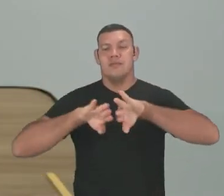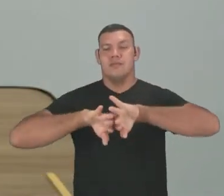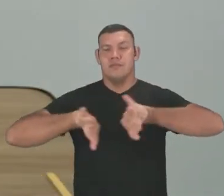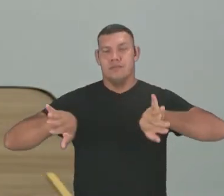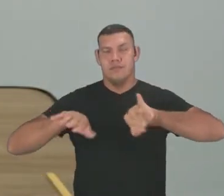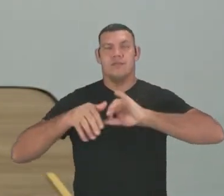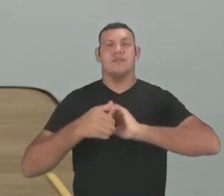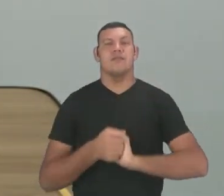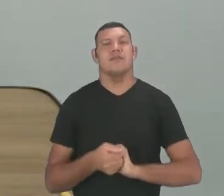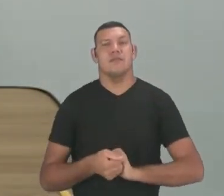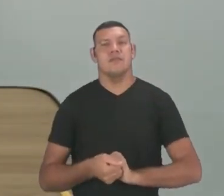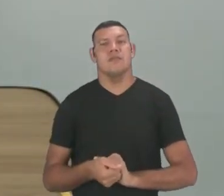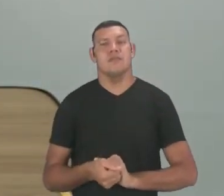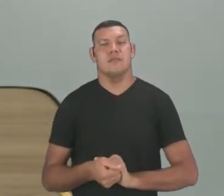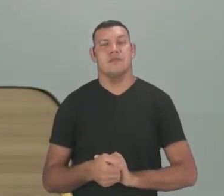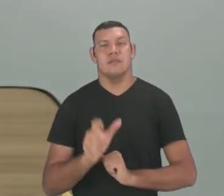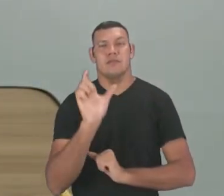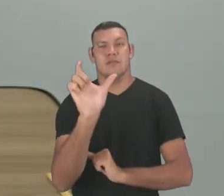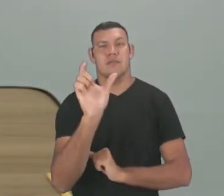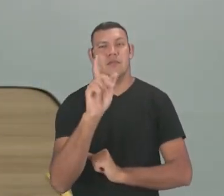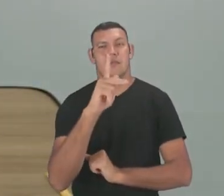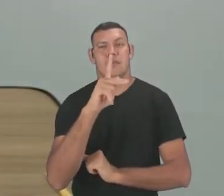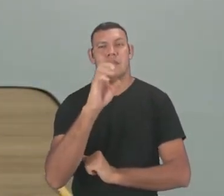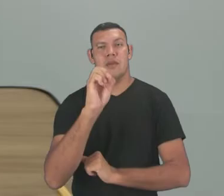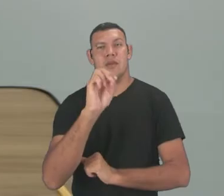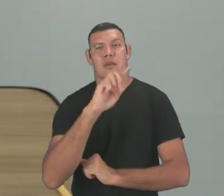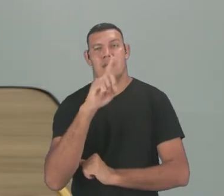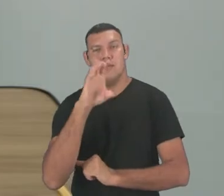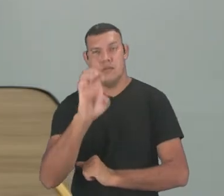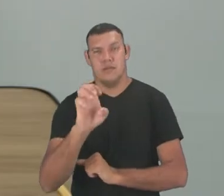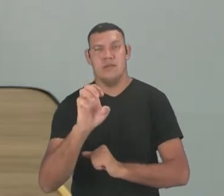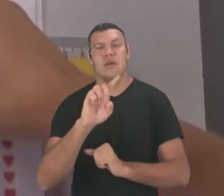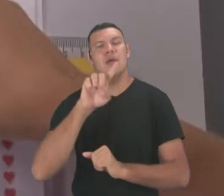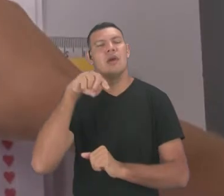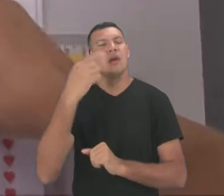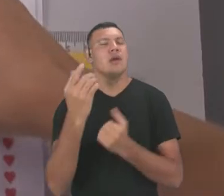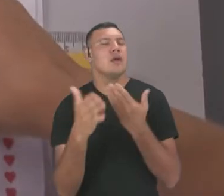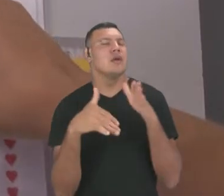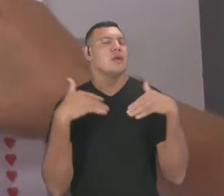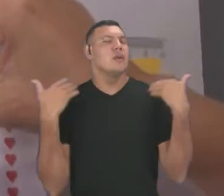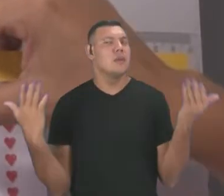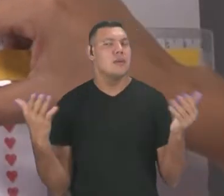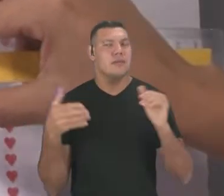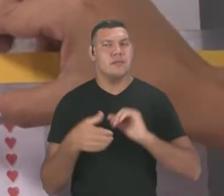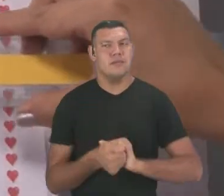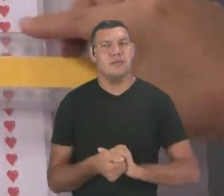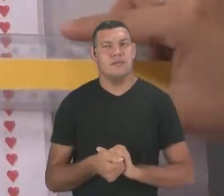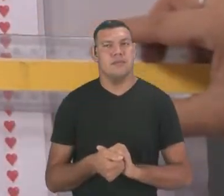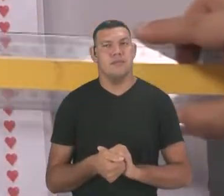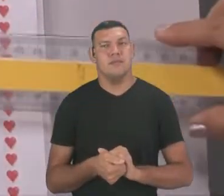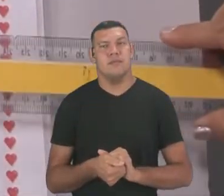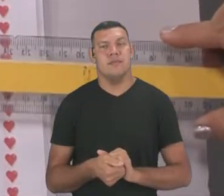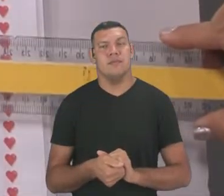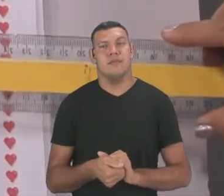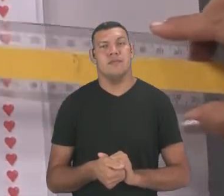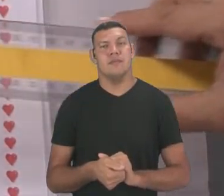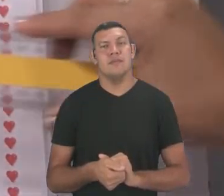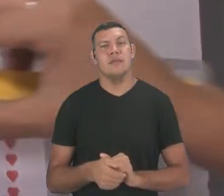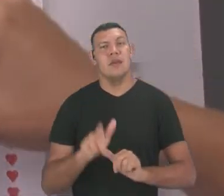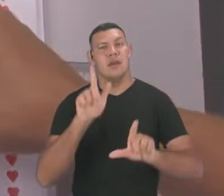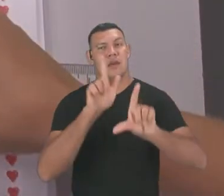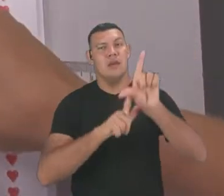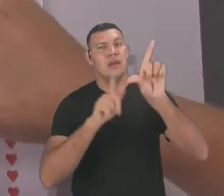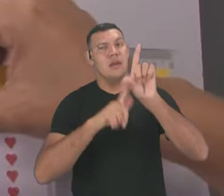entre a palavra põe e a próxima Qual será a próxima palavra põe a mão no